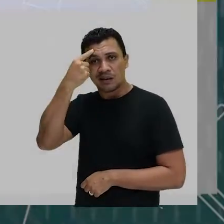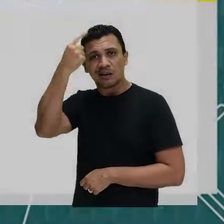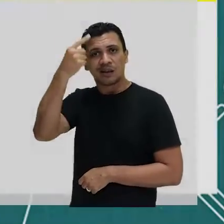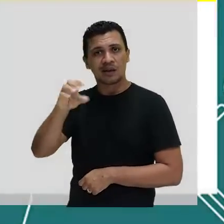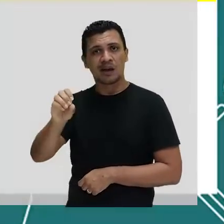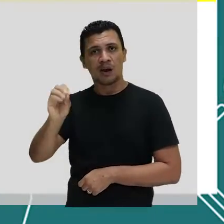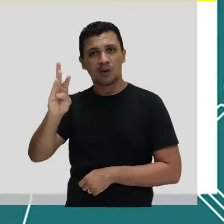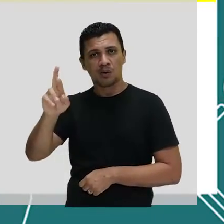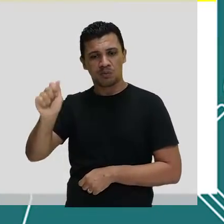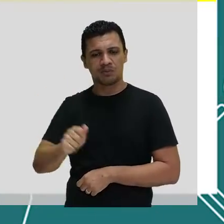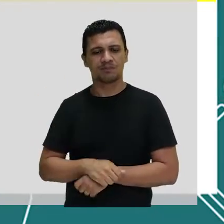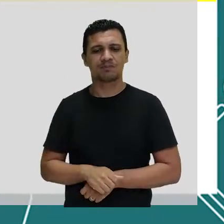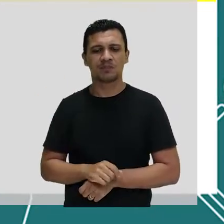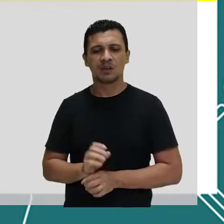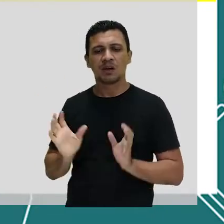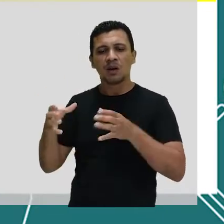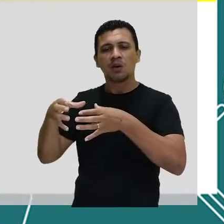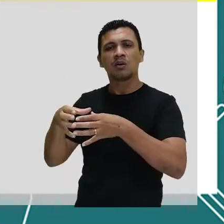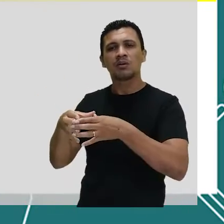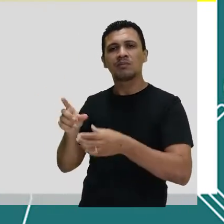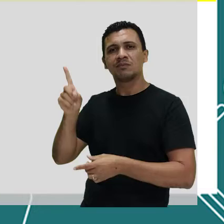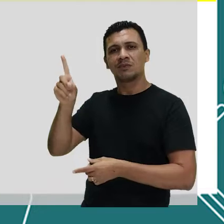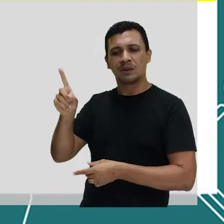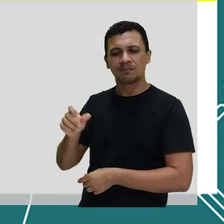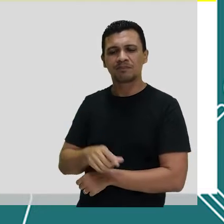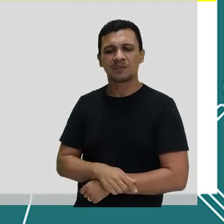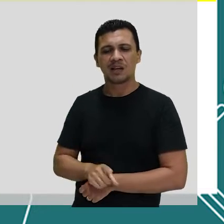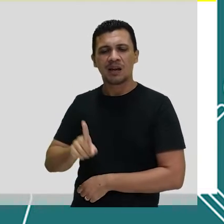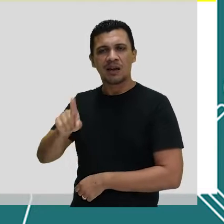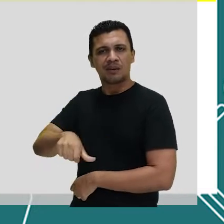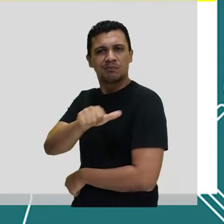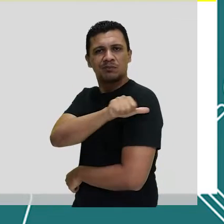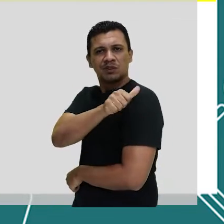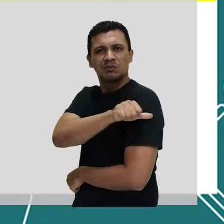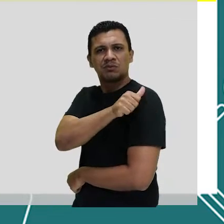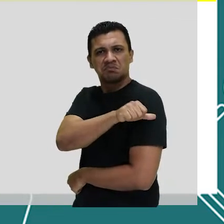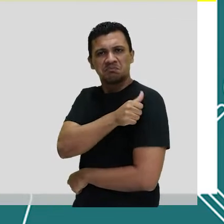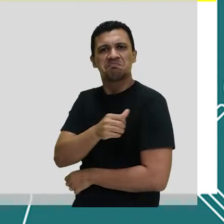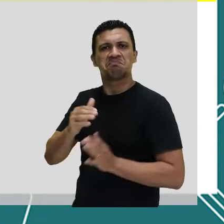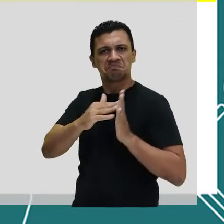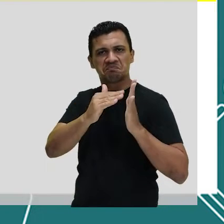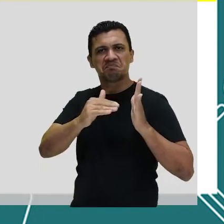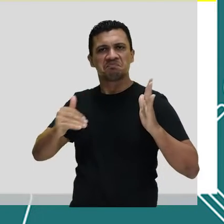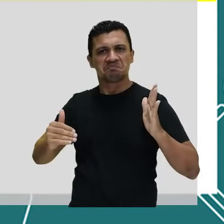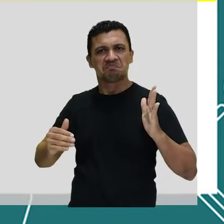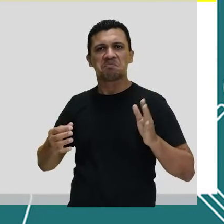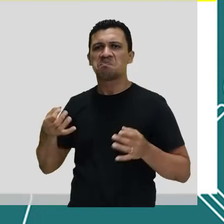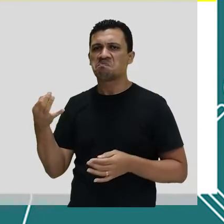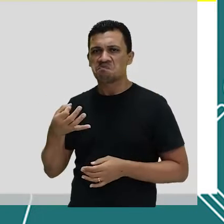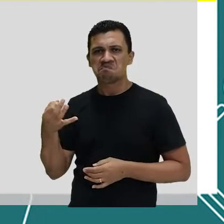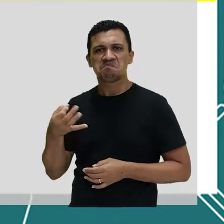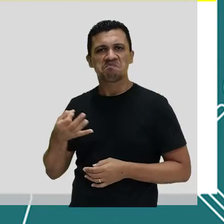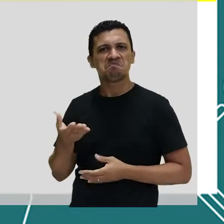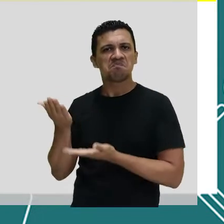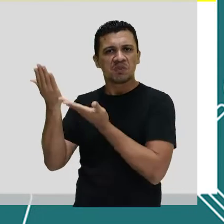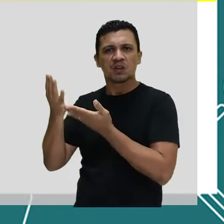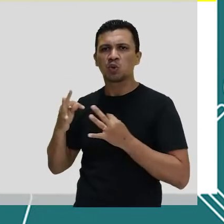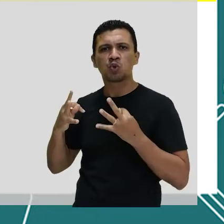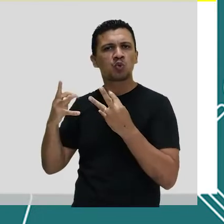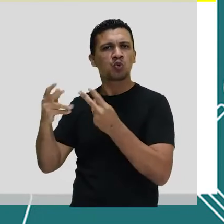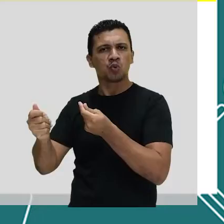A Companhia dos Atores, né, que é muito denso, muito teatral e muito rico, um teatro colaborativo, ou seja, todo mundo